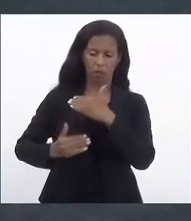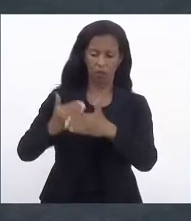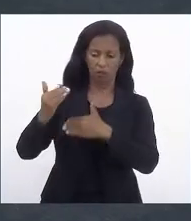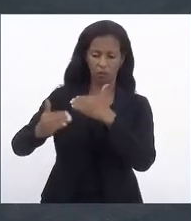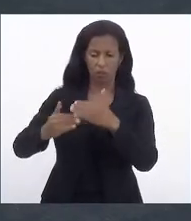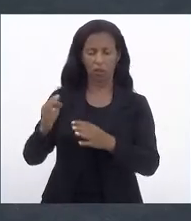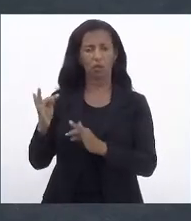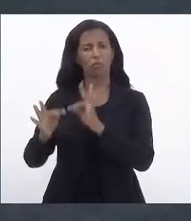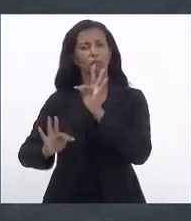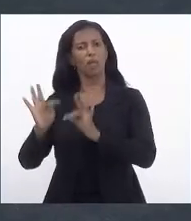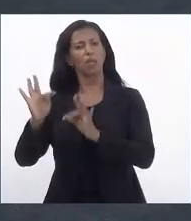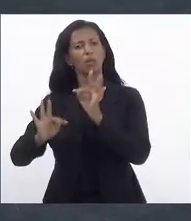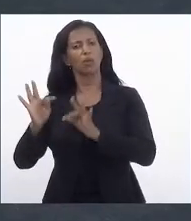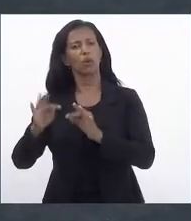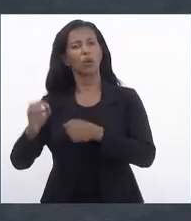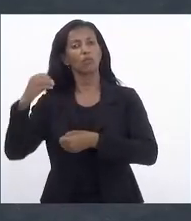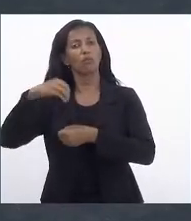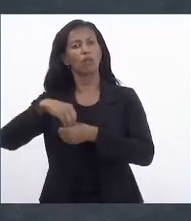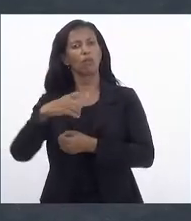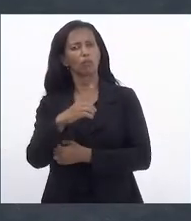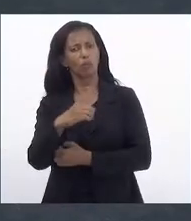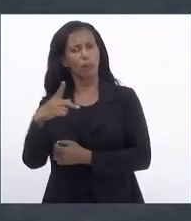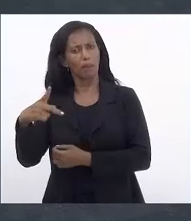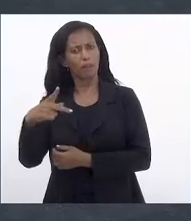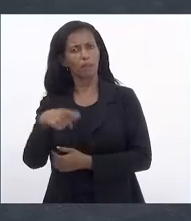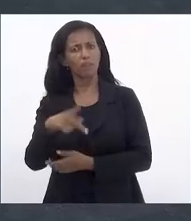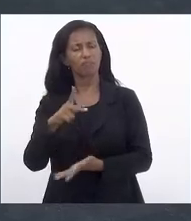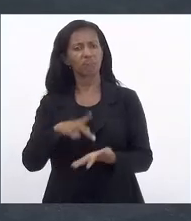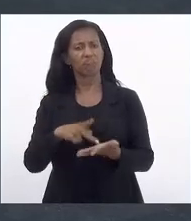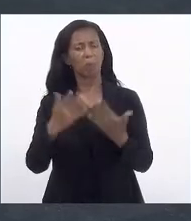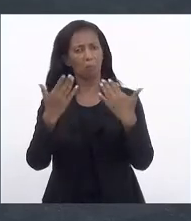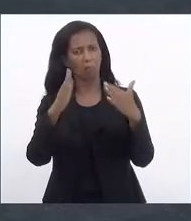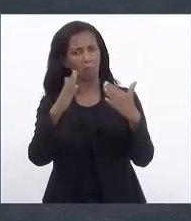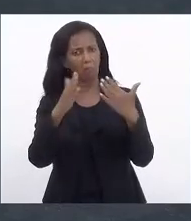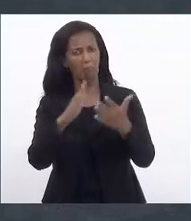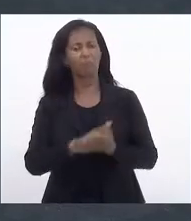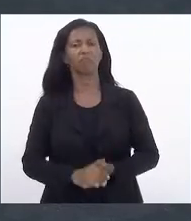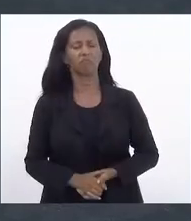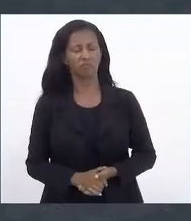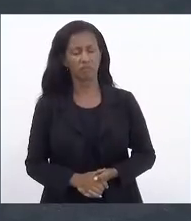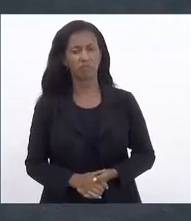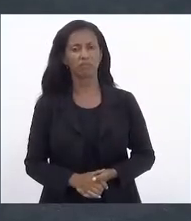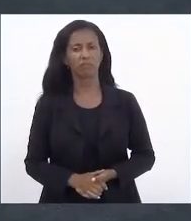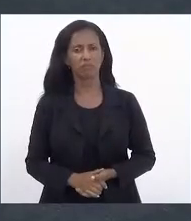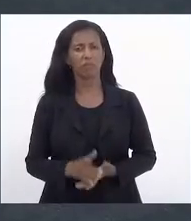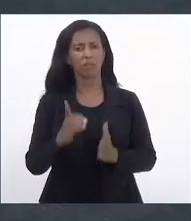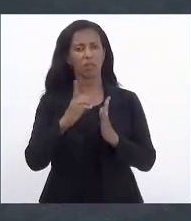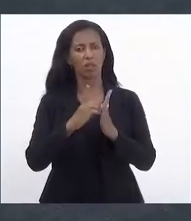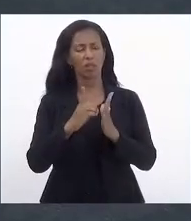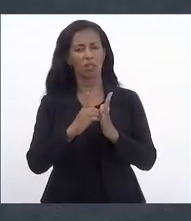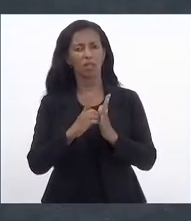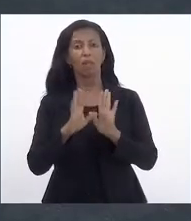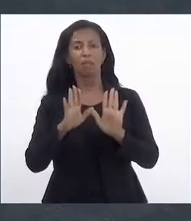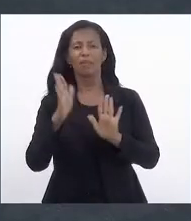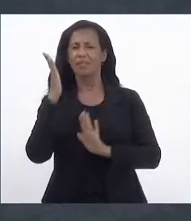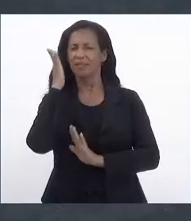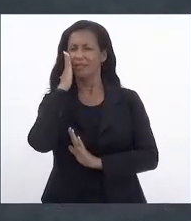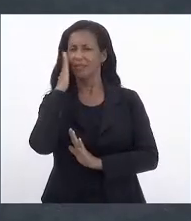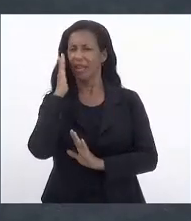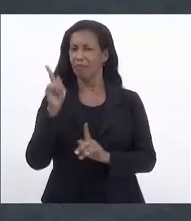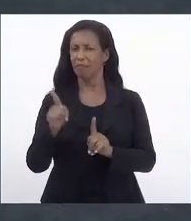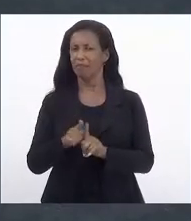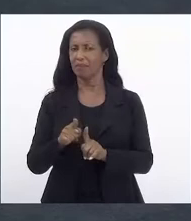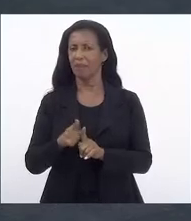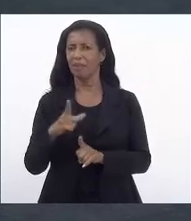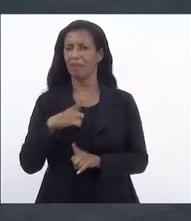tecnológica ali dentro do departamento de verdade estão de parabéns os funcionários do Detran mas a gente sabe também que